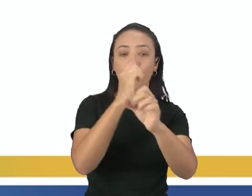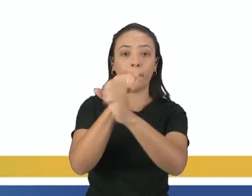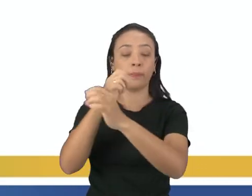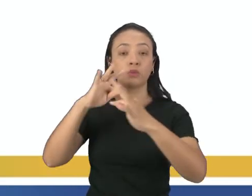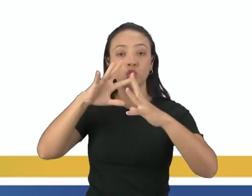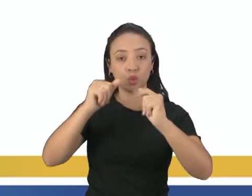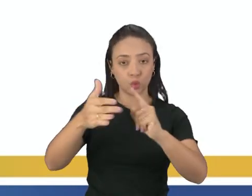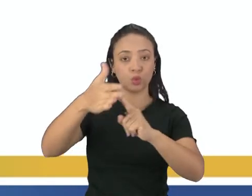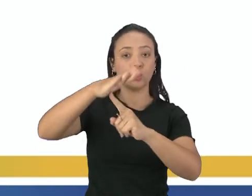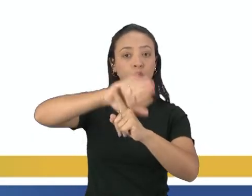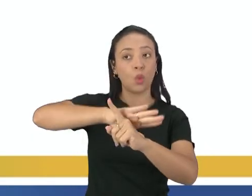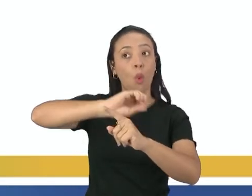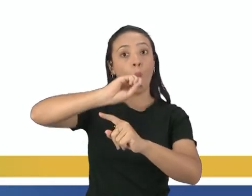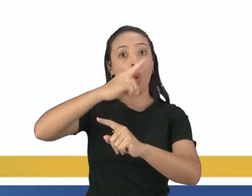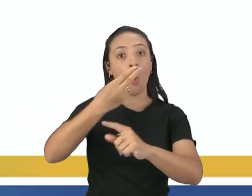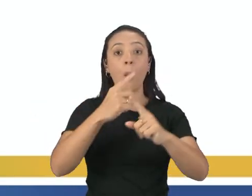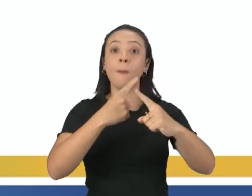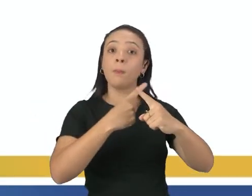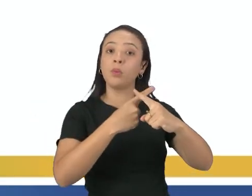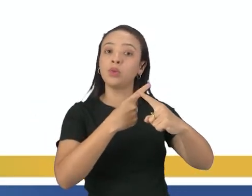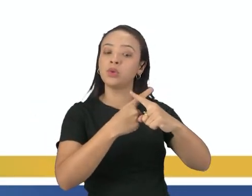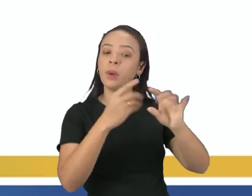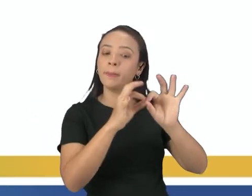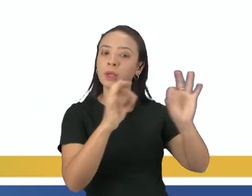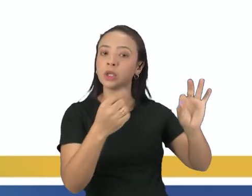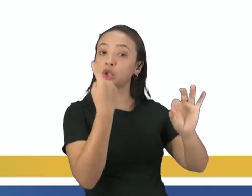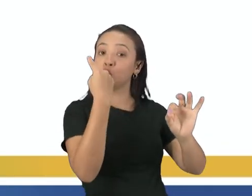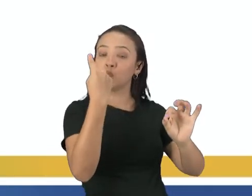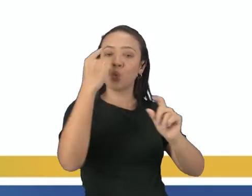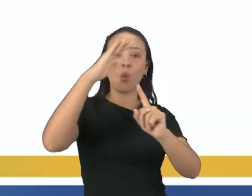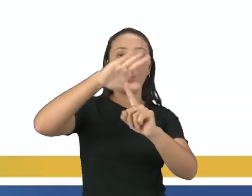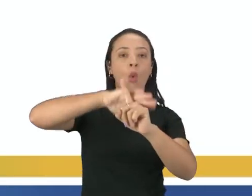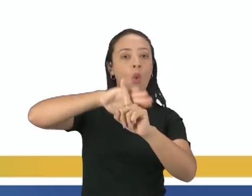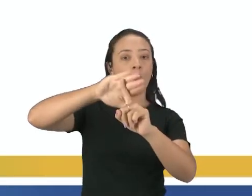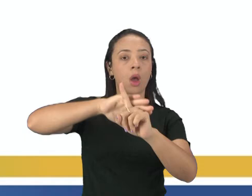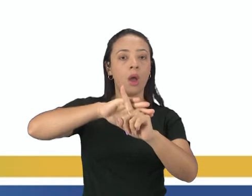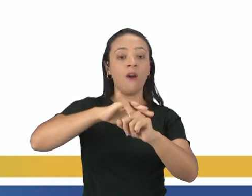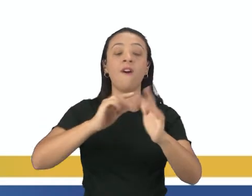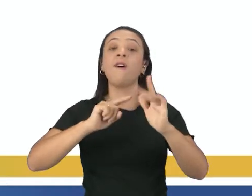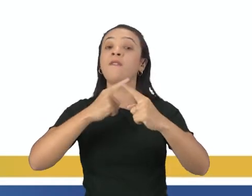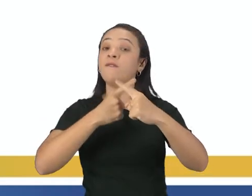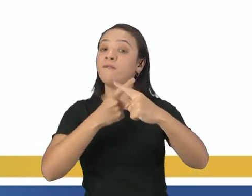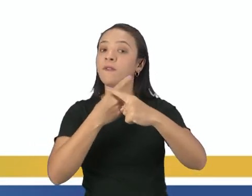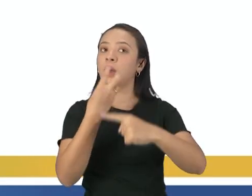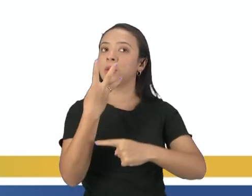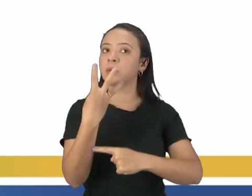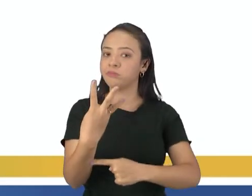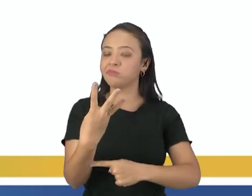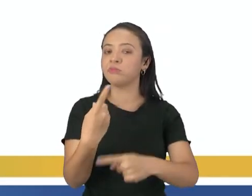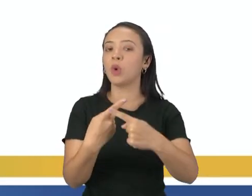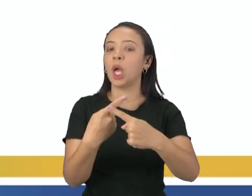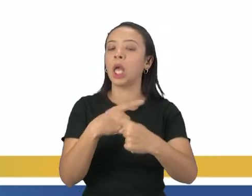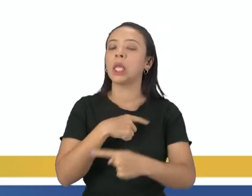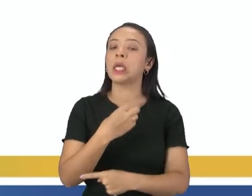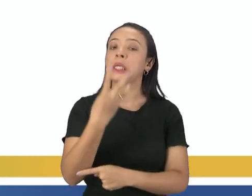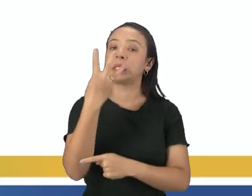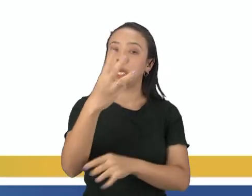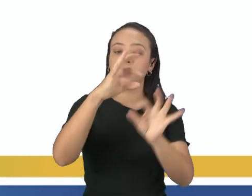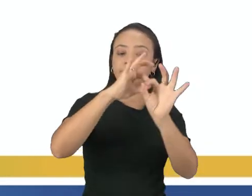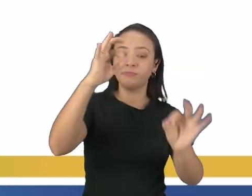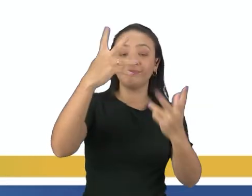os lados ou multiplicar a medida de um lado por 3, né? Já que temos aí 3